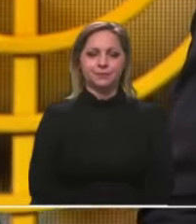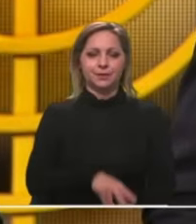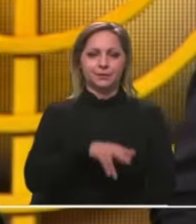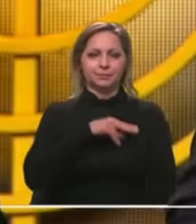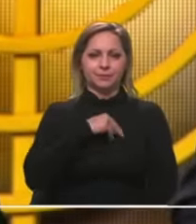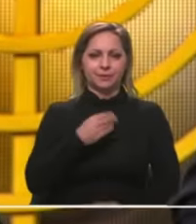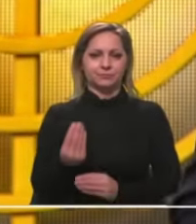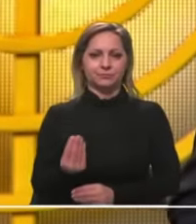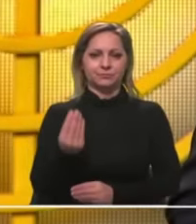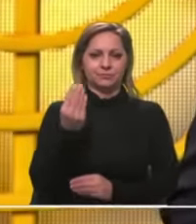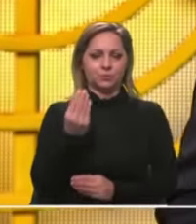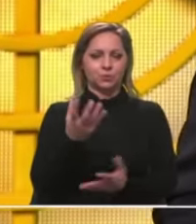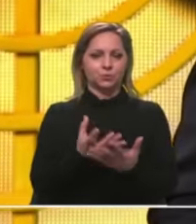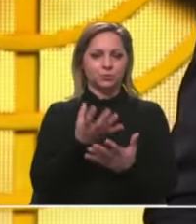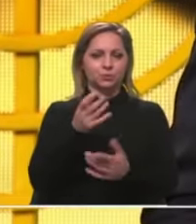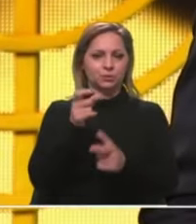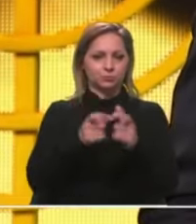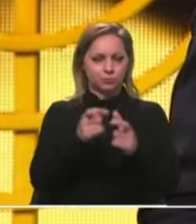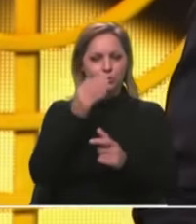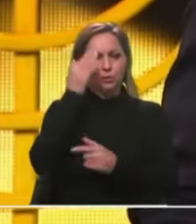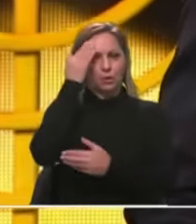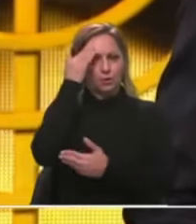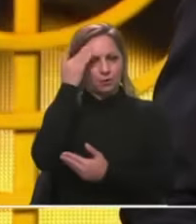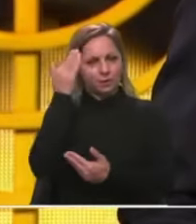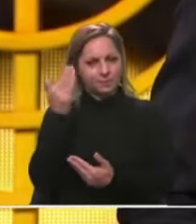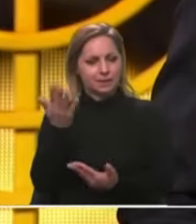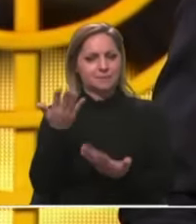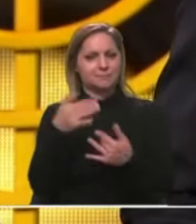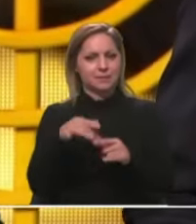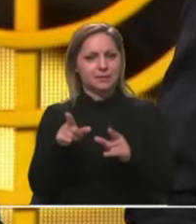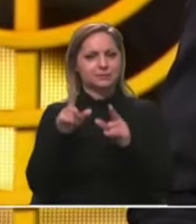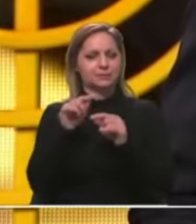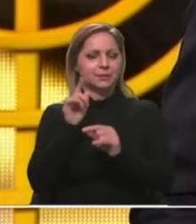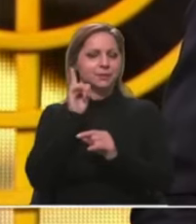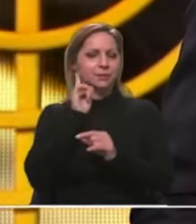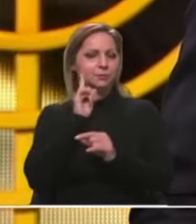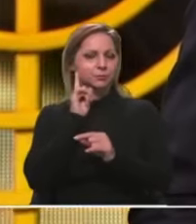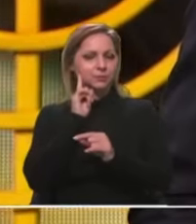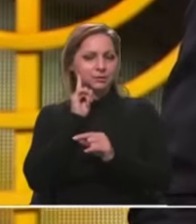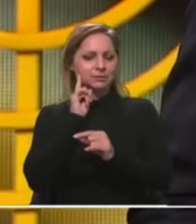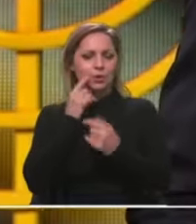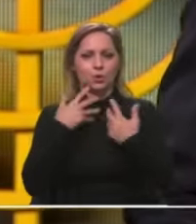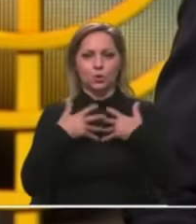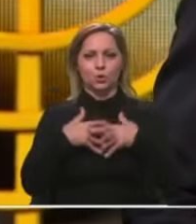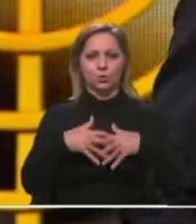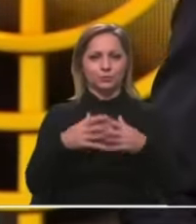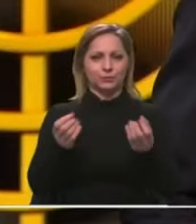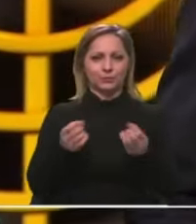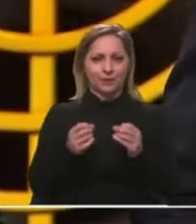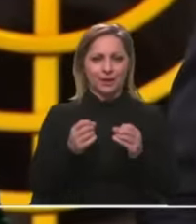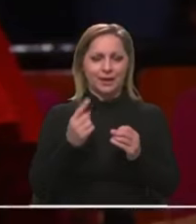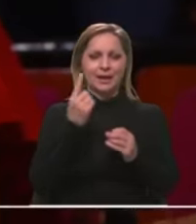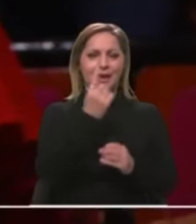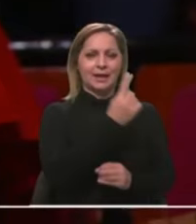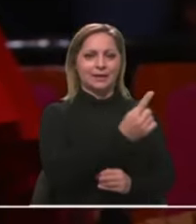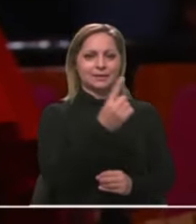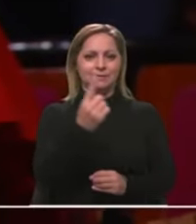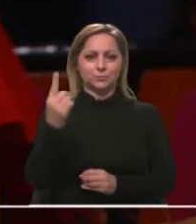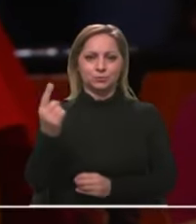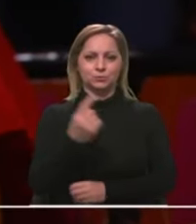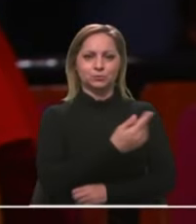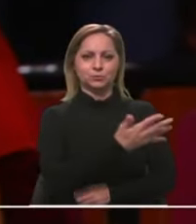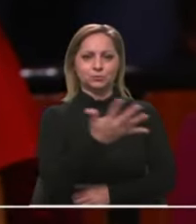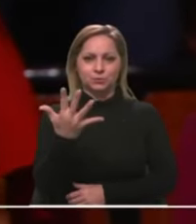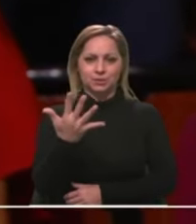relação distingue pessoas com enorme potencial, mas cujo valor não deixa margem para dúvidas. Cada um dos 5 nomeados é uma